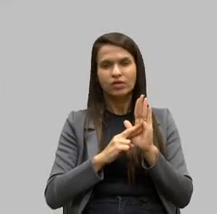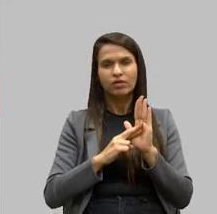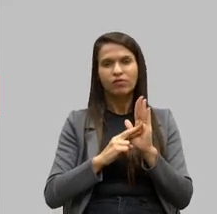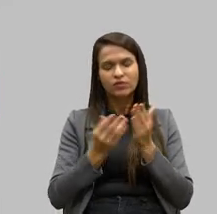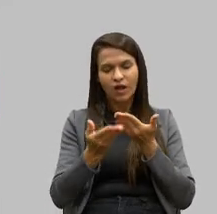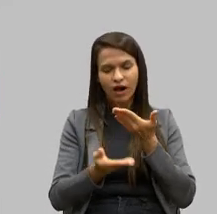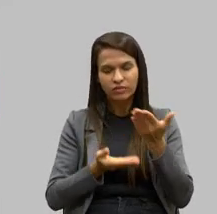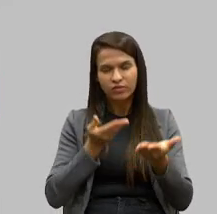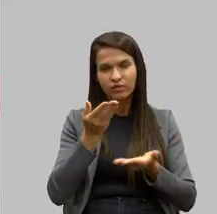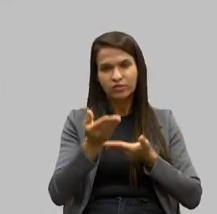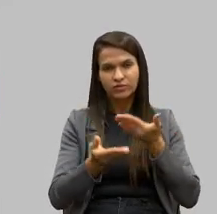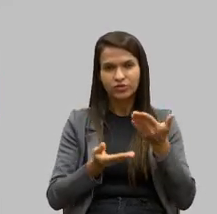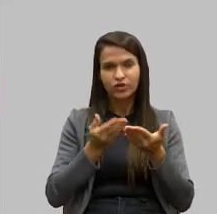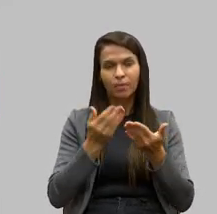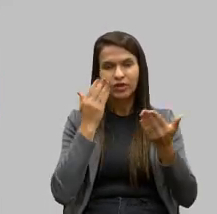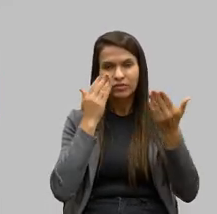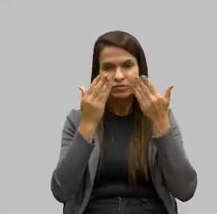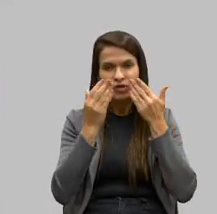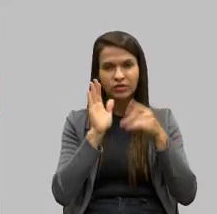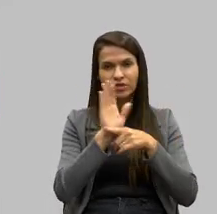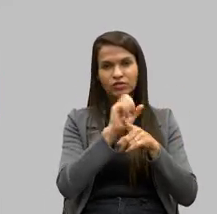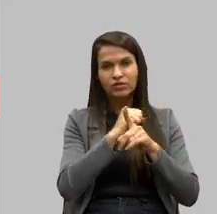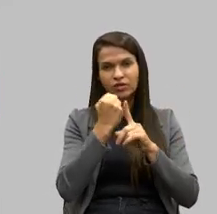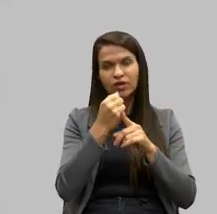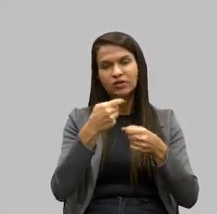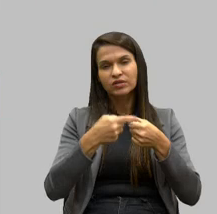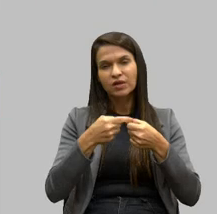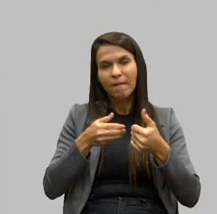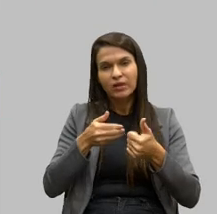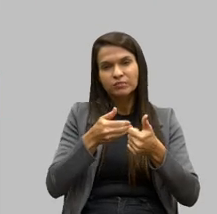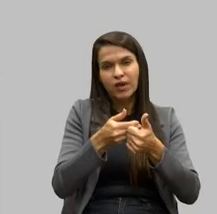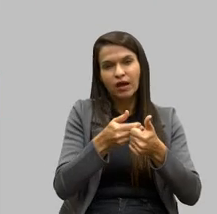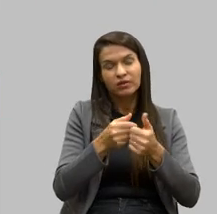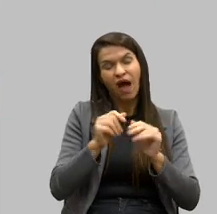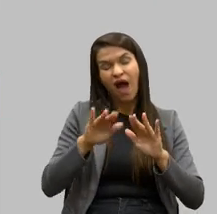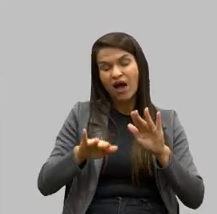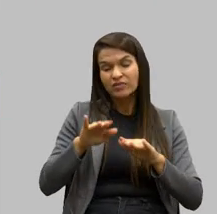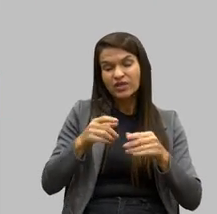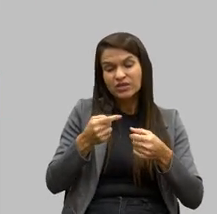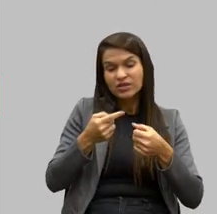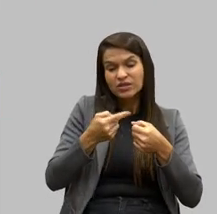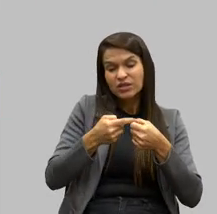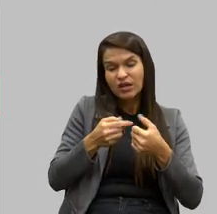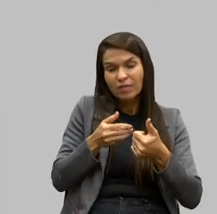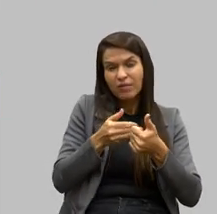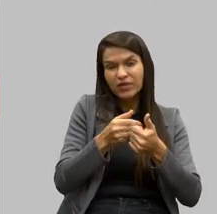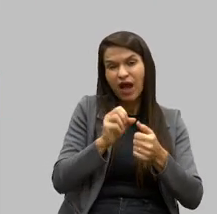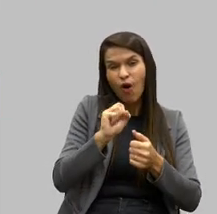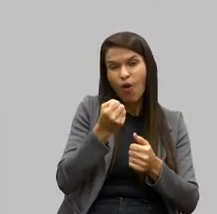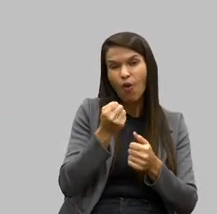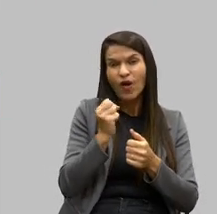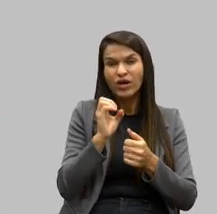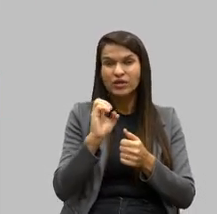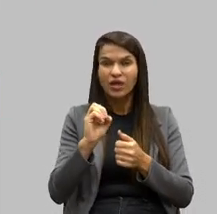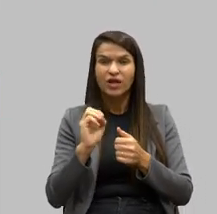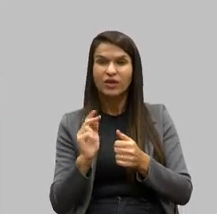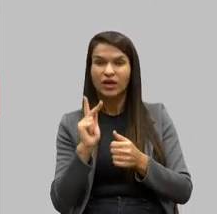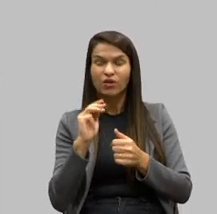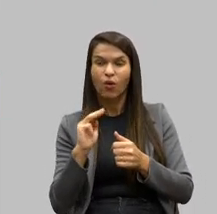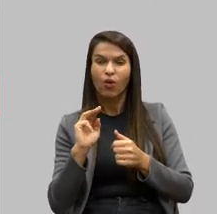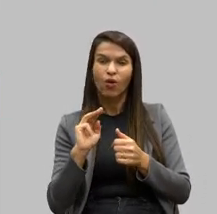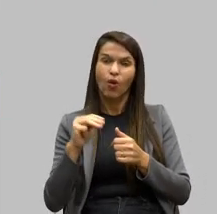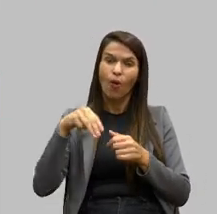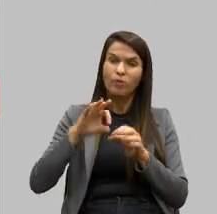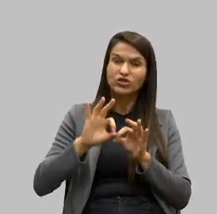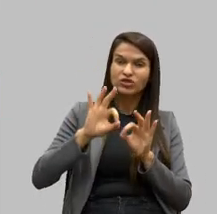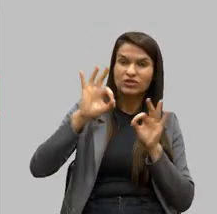ser atendido pelo psicólogo assistente social da cidade mais perto. Às vezes, a cidade mais perto está a 80 km de distância, está a 60 km de